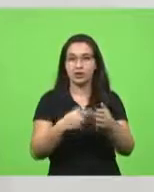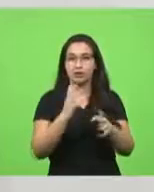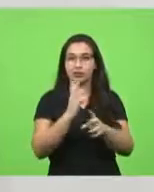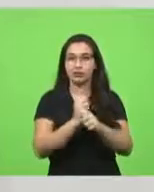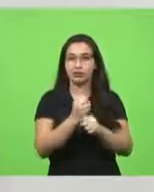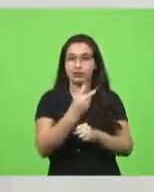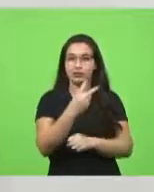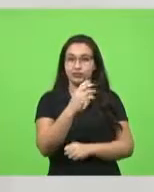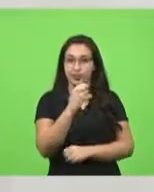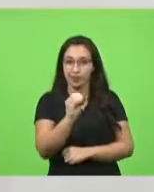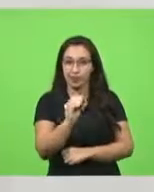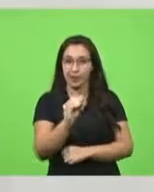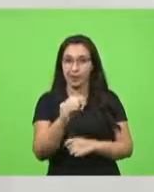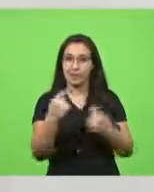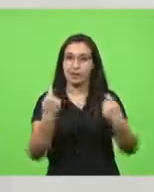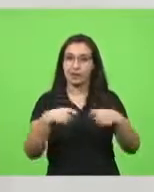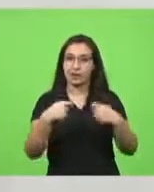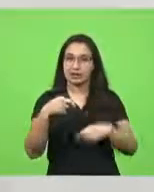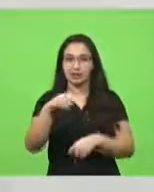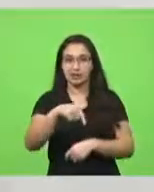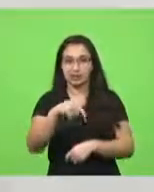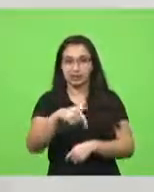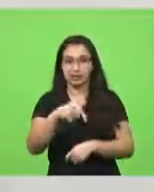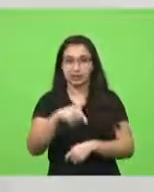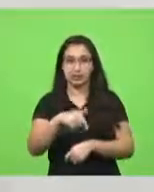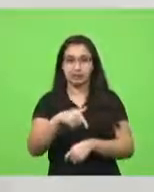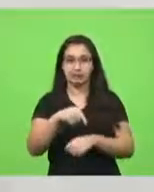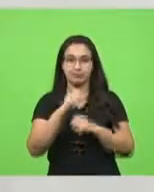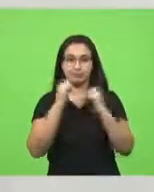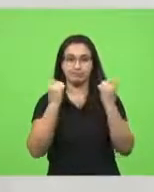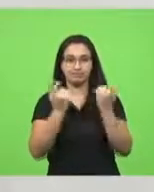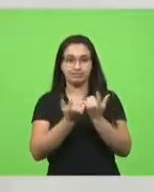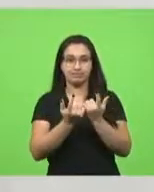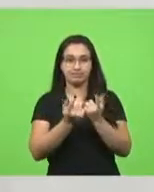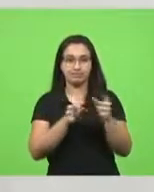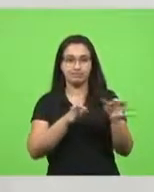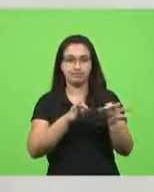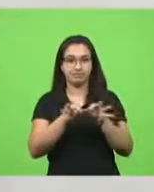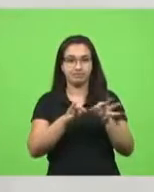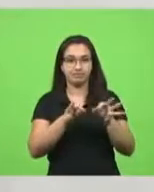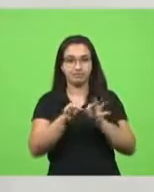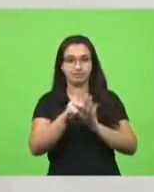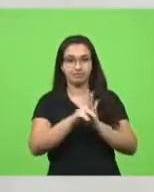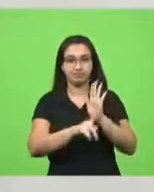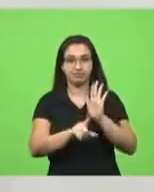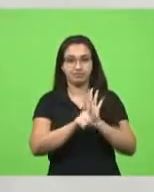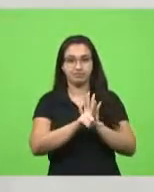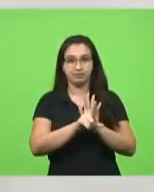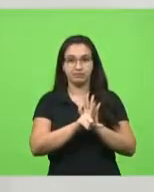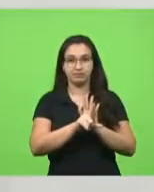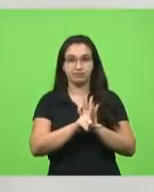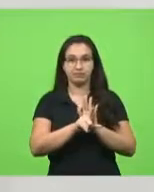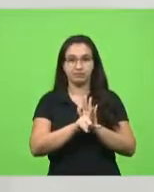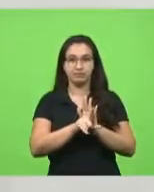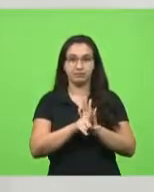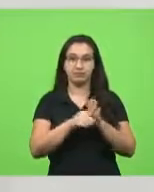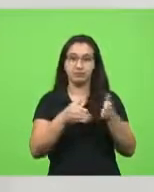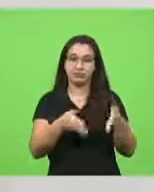dessa casa, estamos elaborando um projeto de lei que virá aqui para esta casa, para que